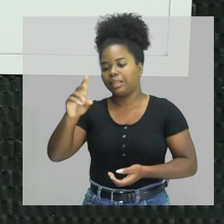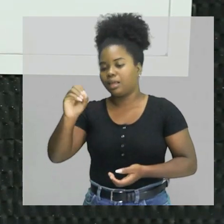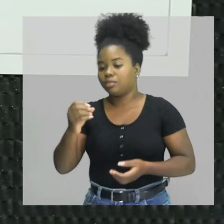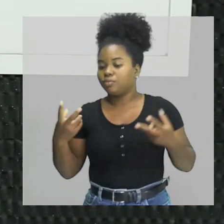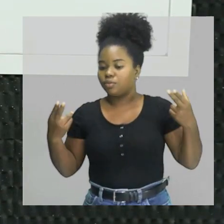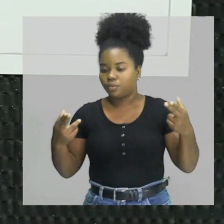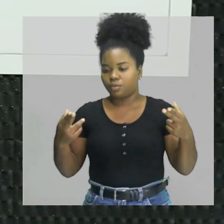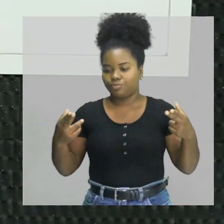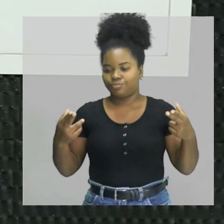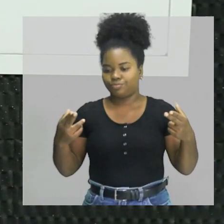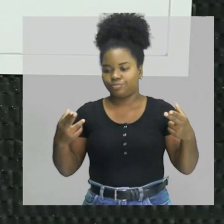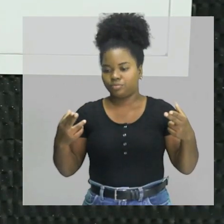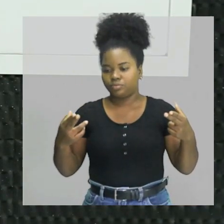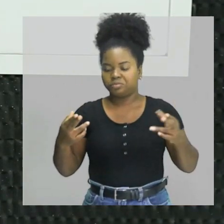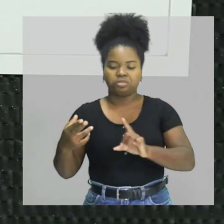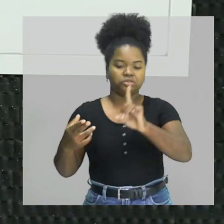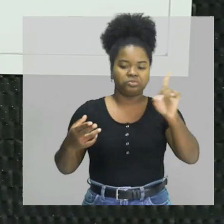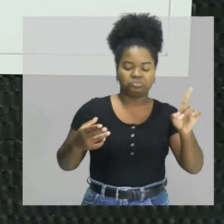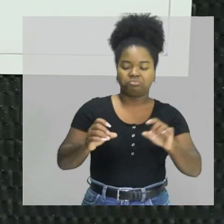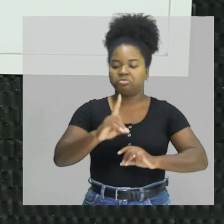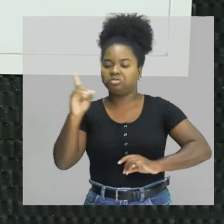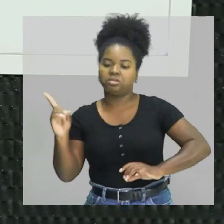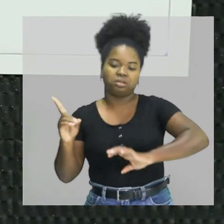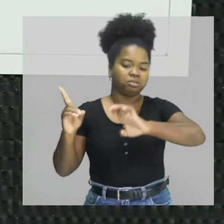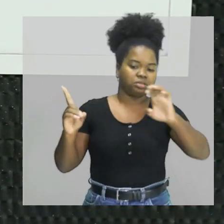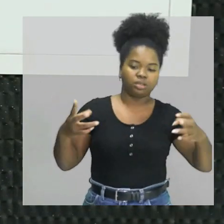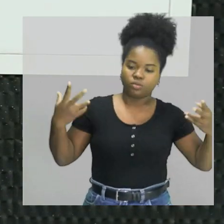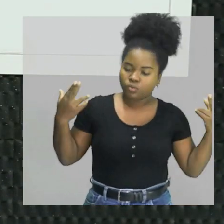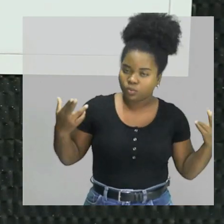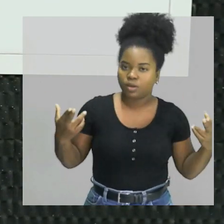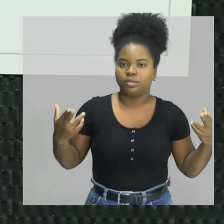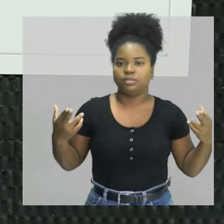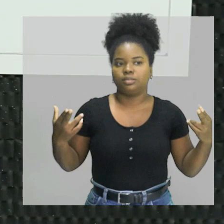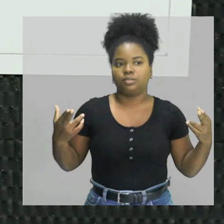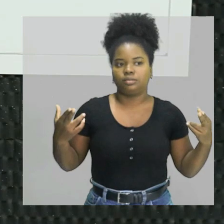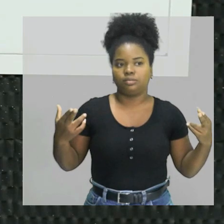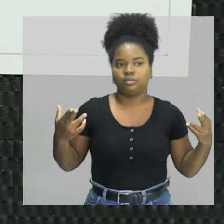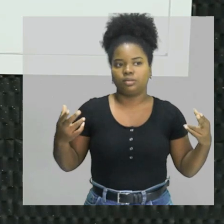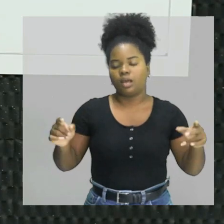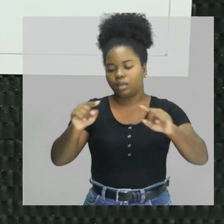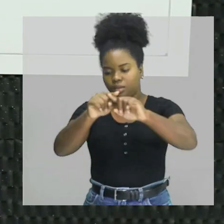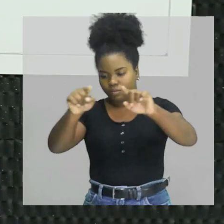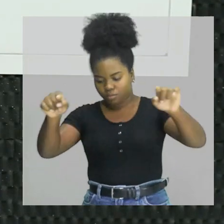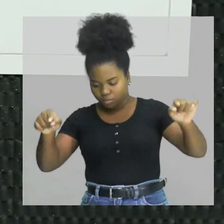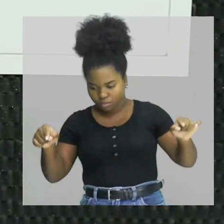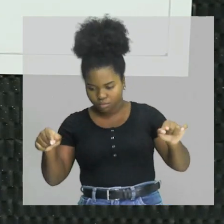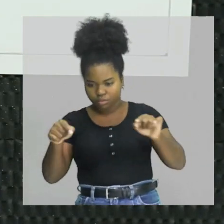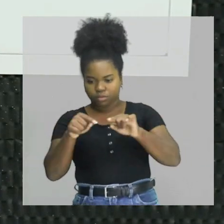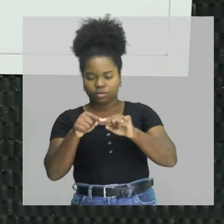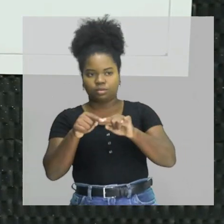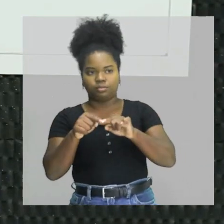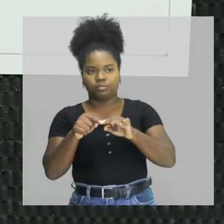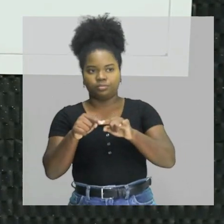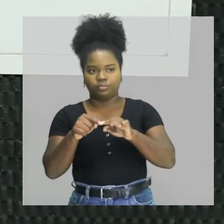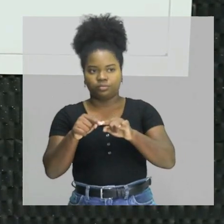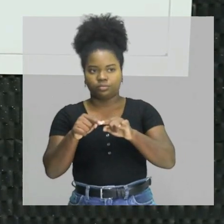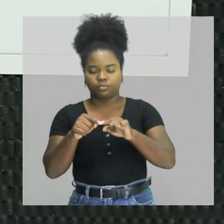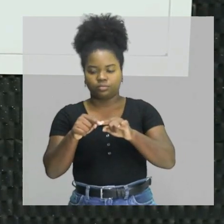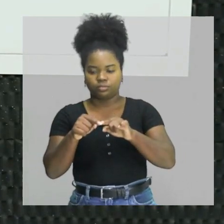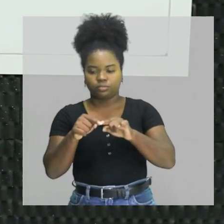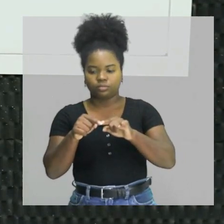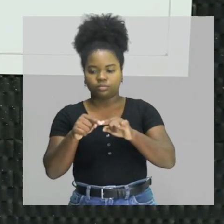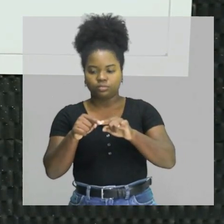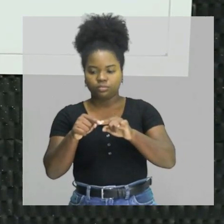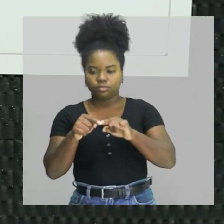é que mede o lado desse triângulo equilátero. Ele falou que esse quadrado está inscrito aqui, ó, ou seja, os vértices aqui coincidem com